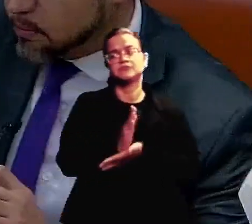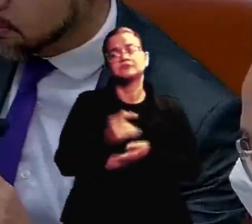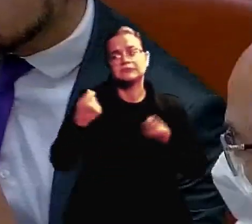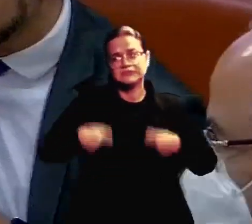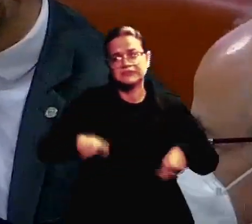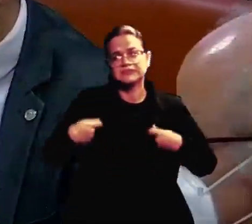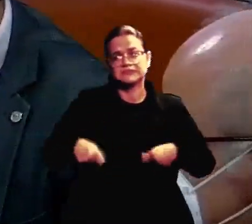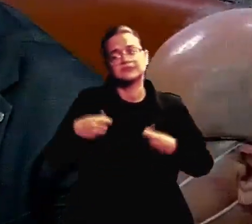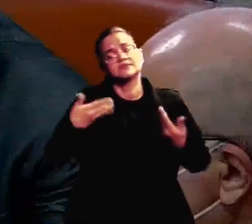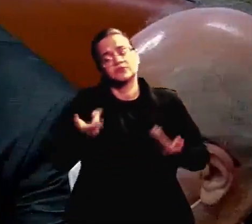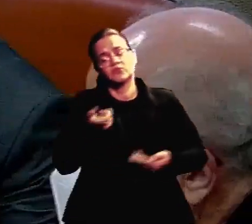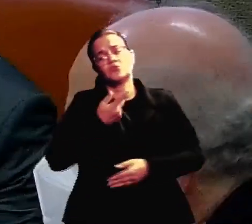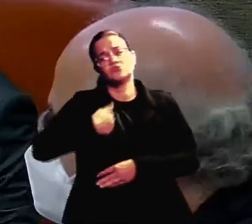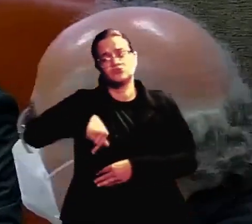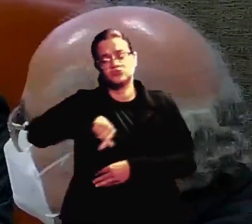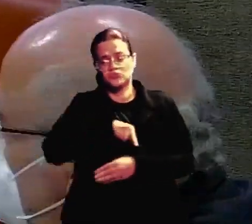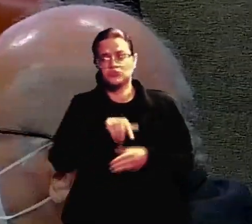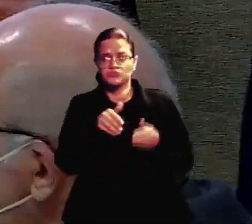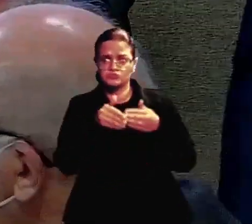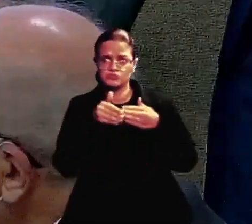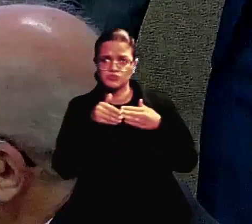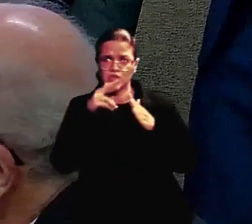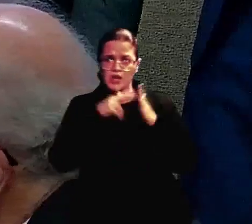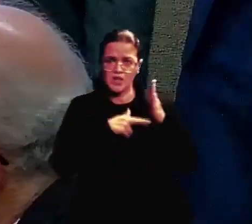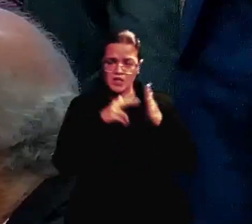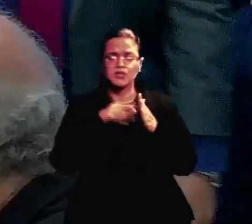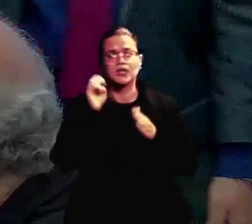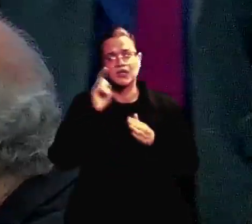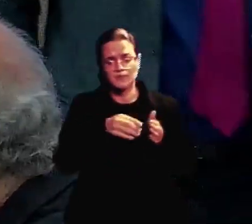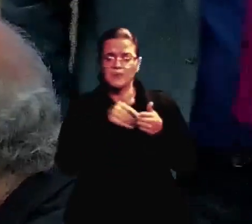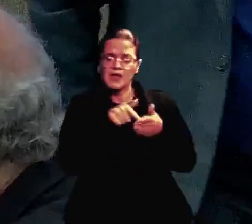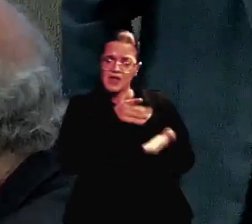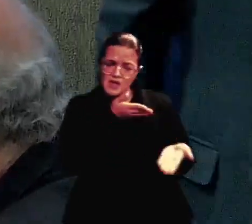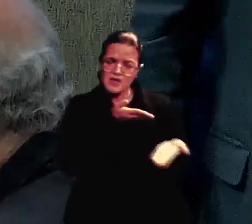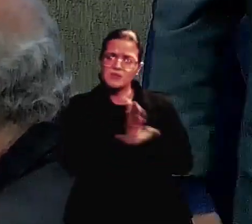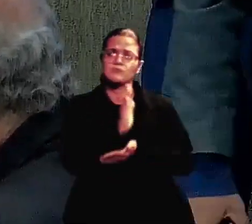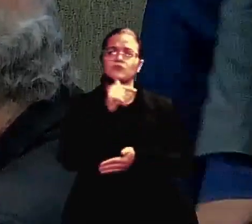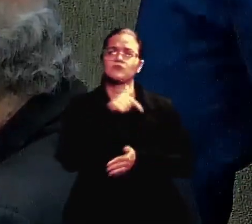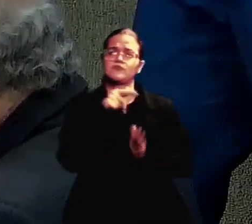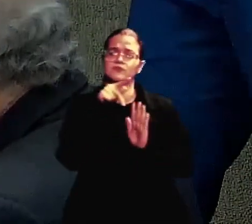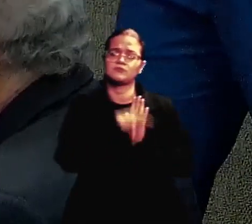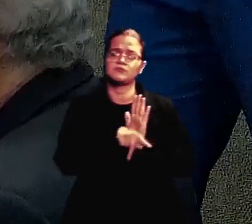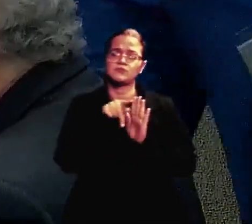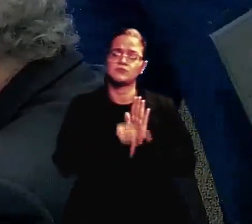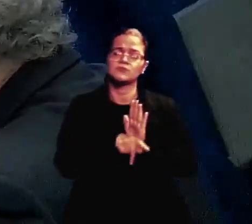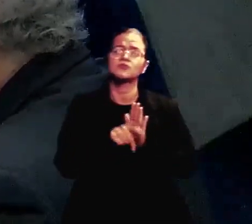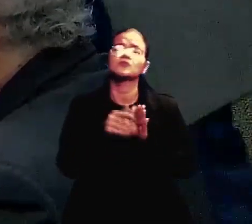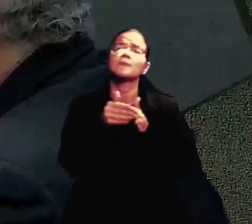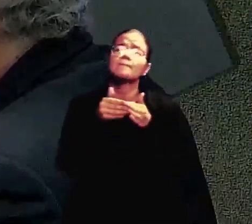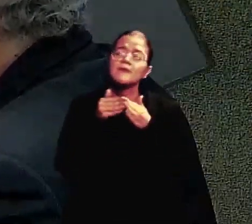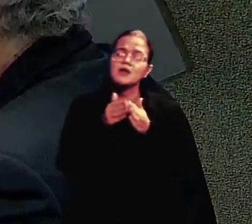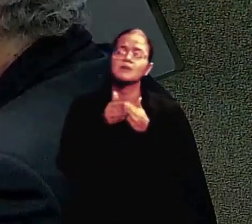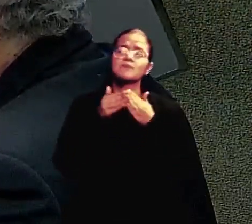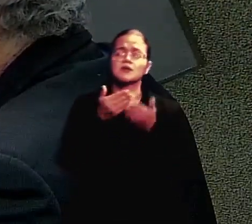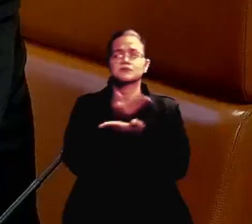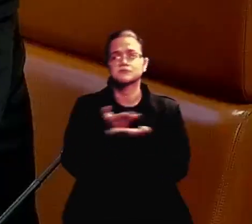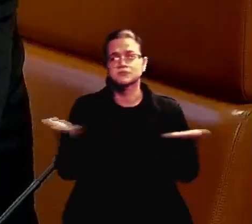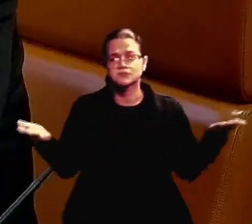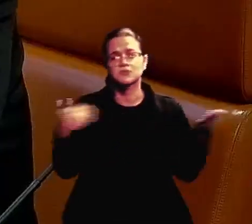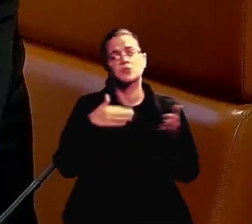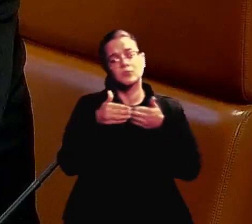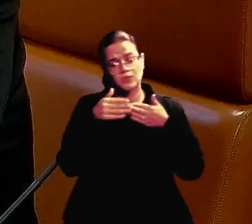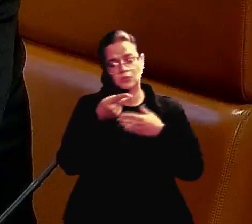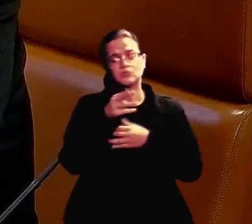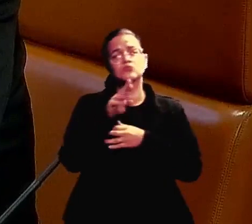senhores, nosso parecer aqui é pela aprovação e conclamo, né, o nobre